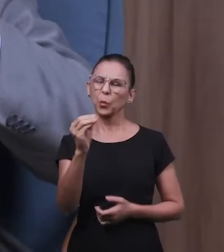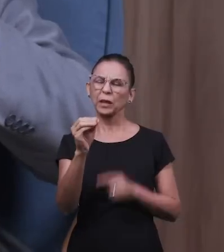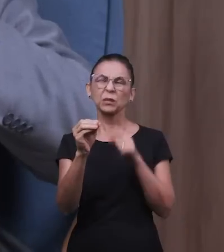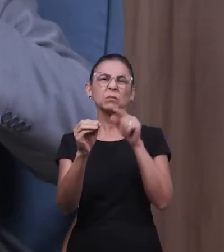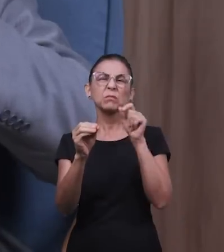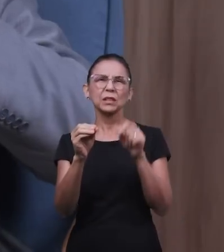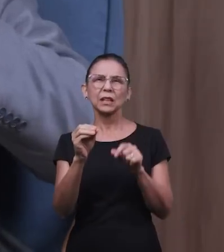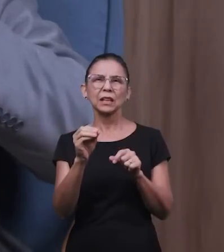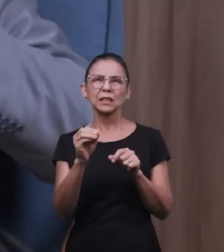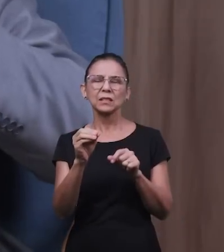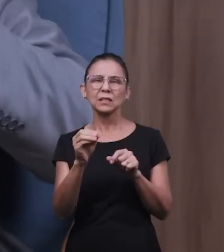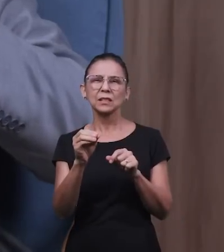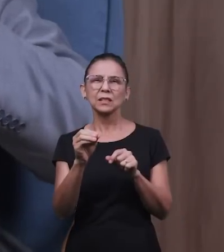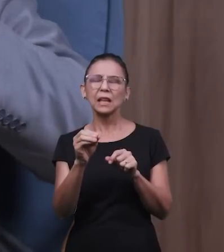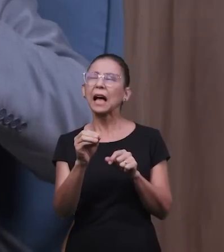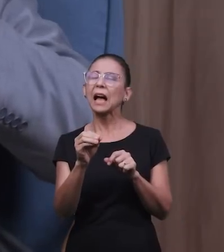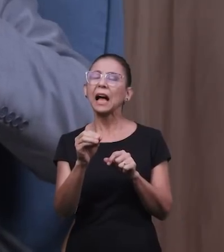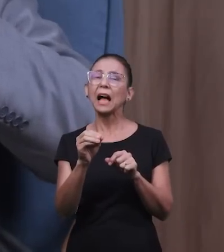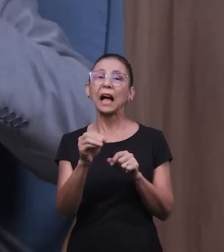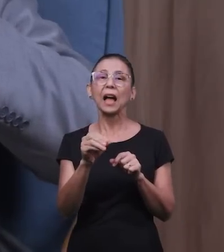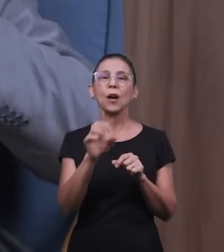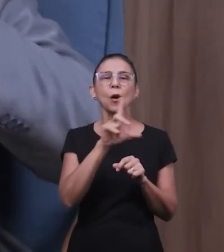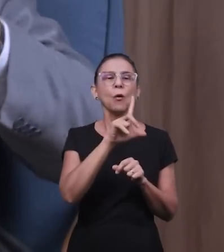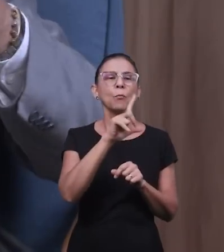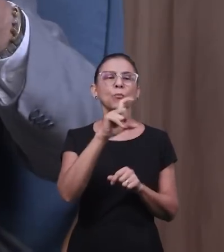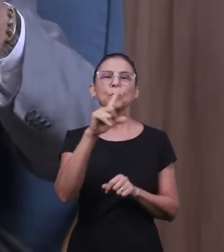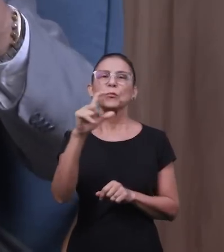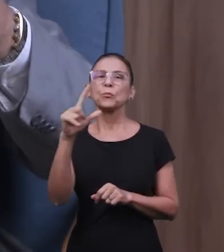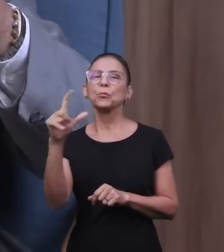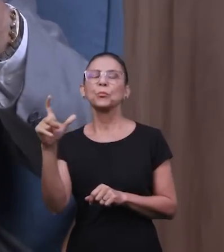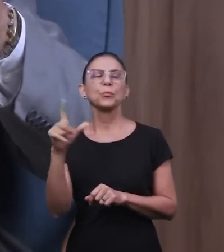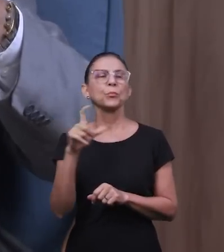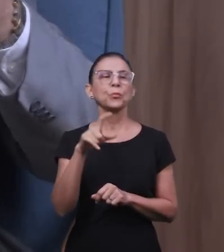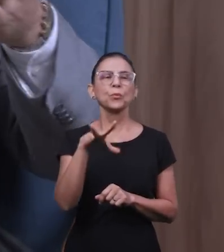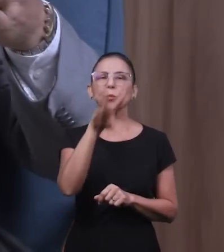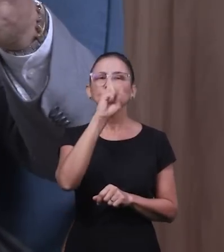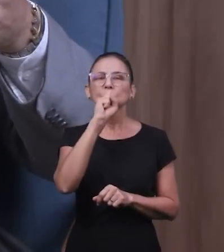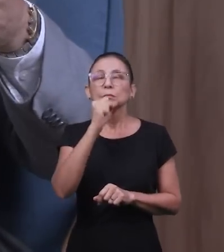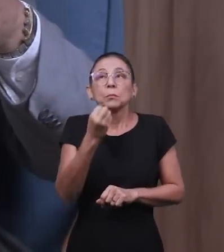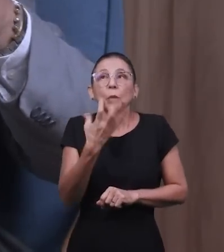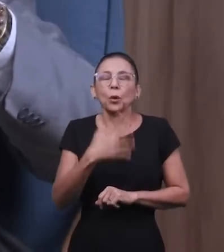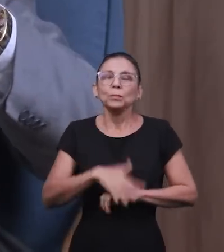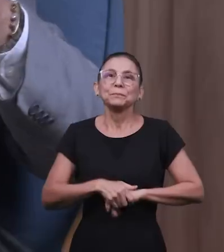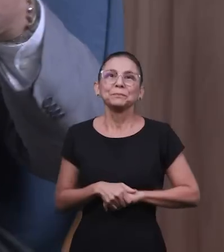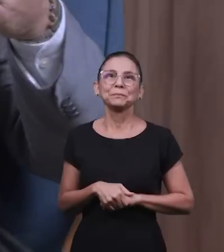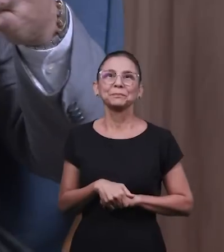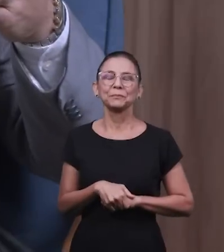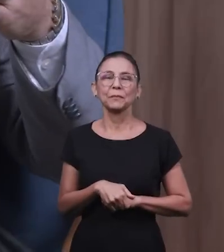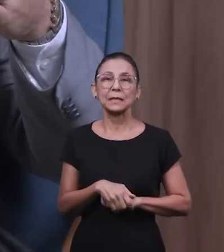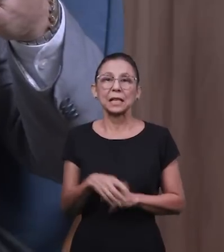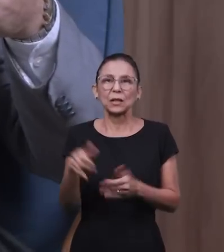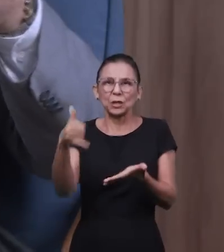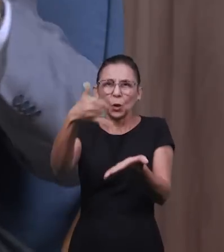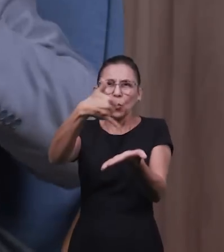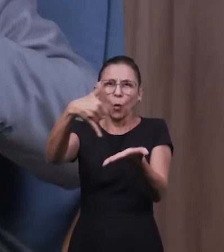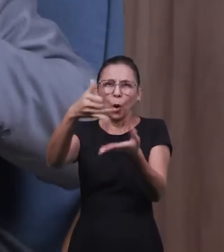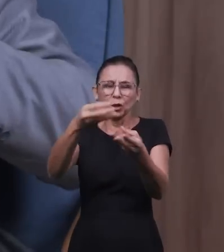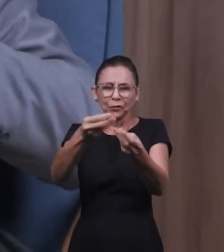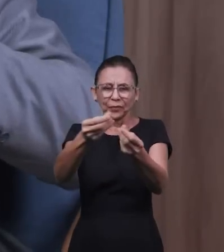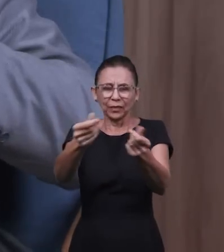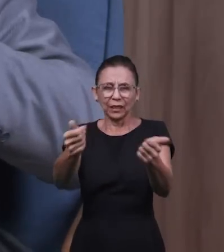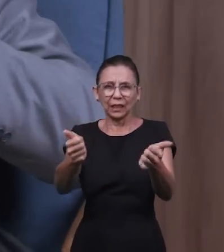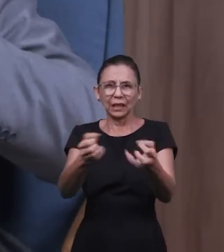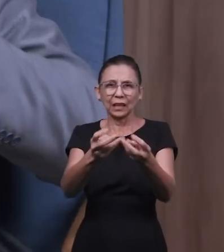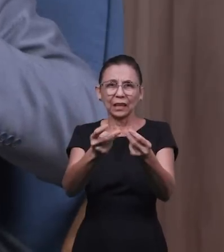perfume com características especiais. Ele era perfumado, de fato, mas ao mesmo tempo ele era oleoso e era usado